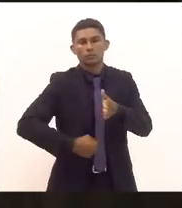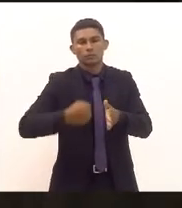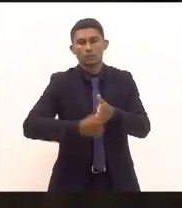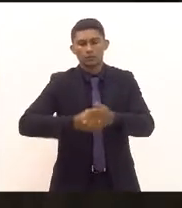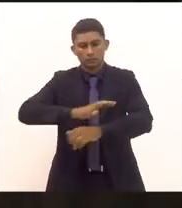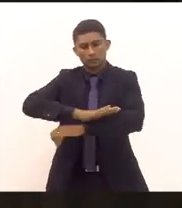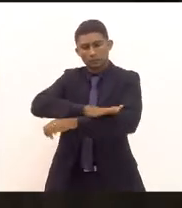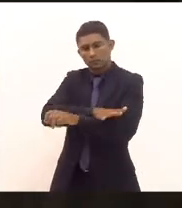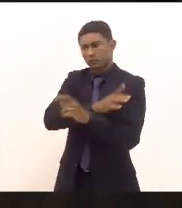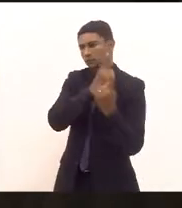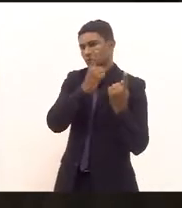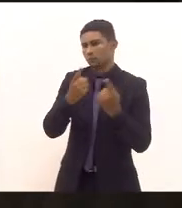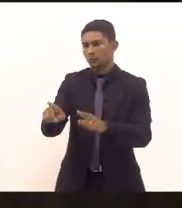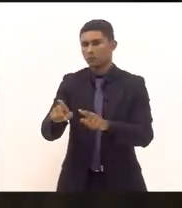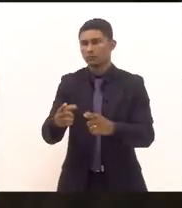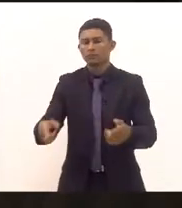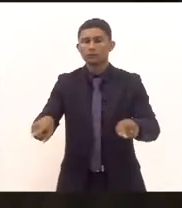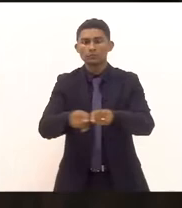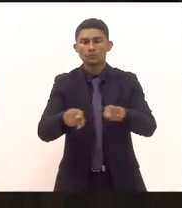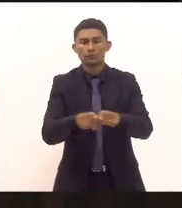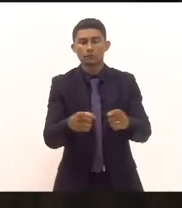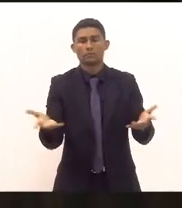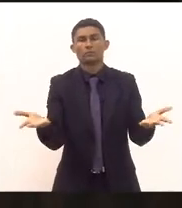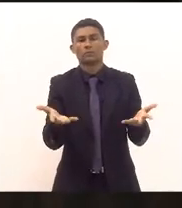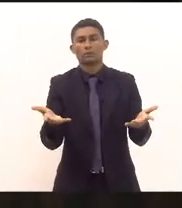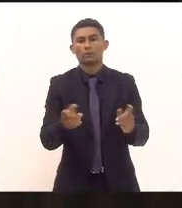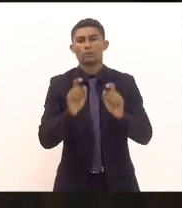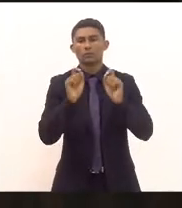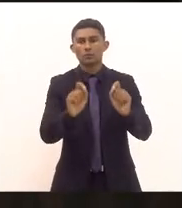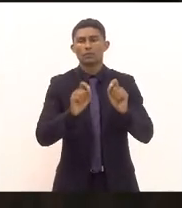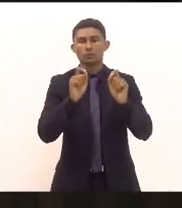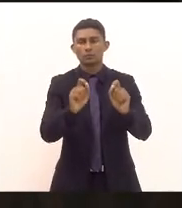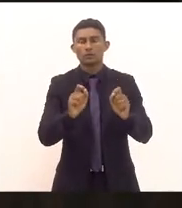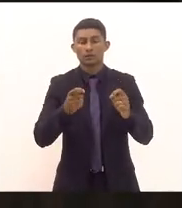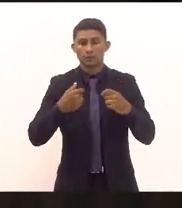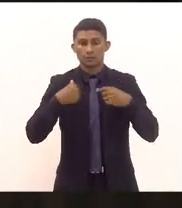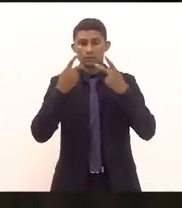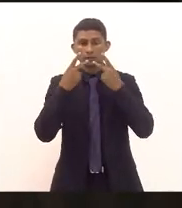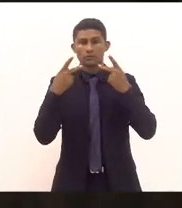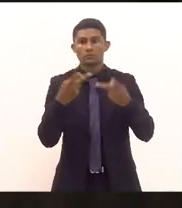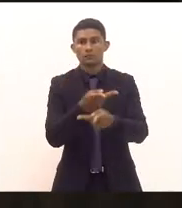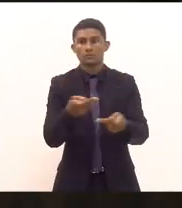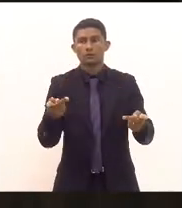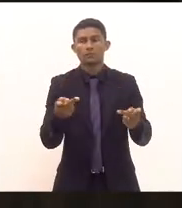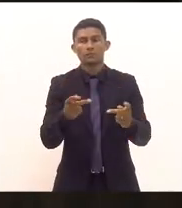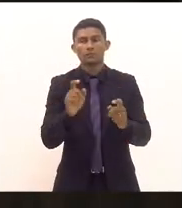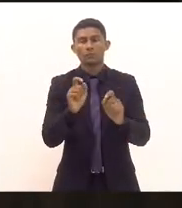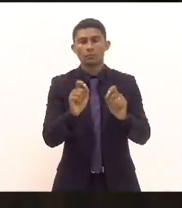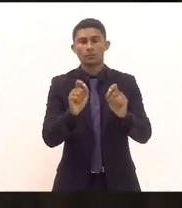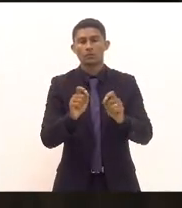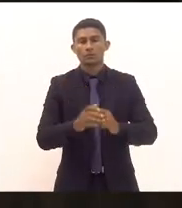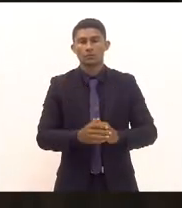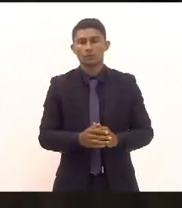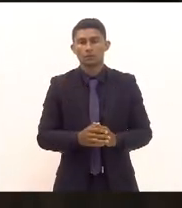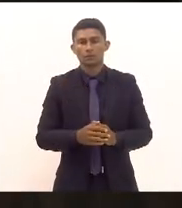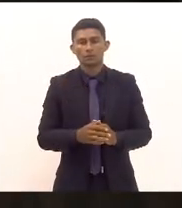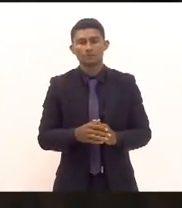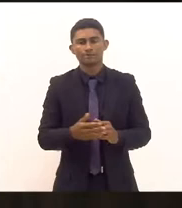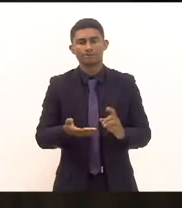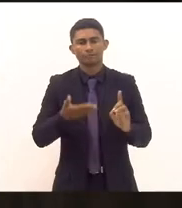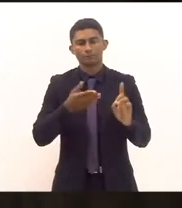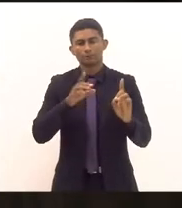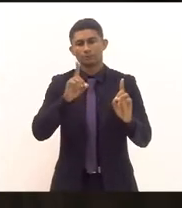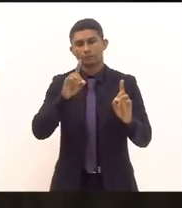racismo e nesse momento a minha fala vai para o reconhecimento de Demerson